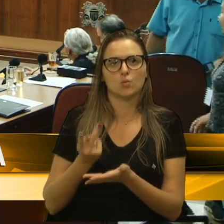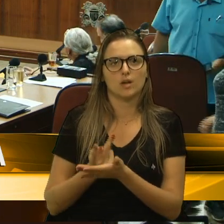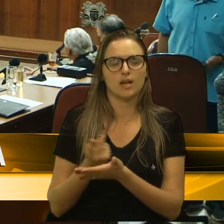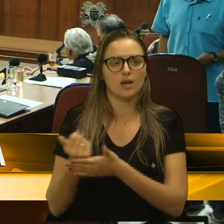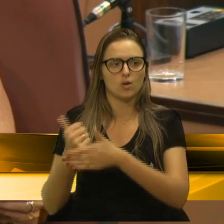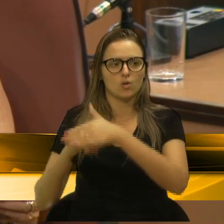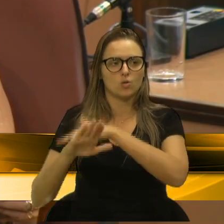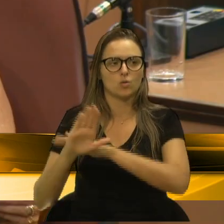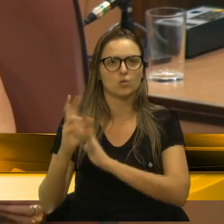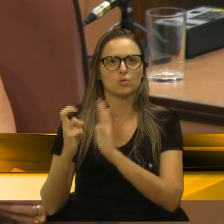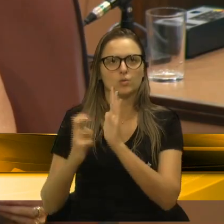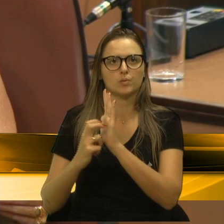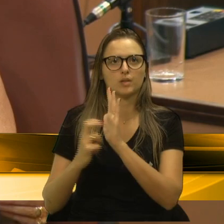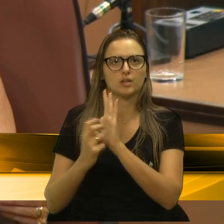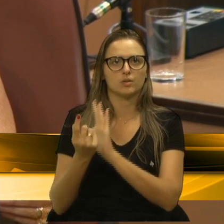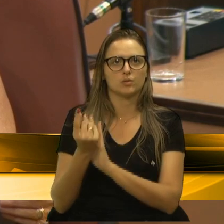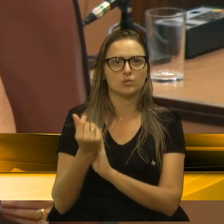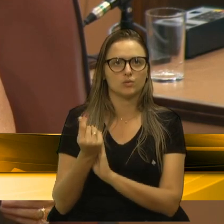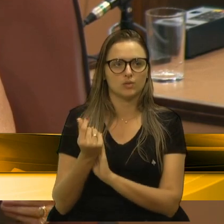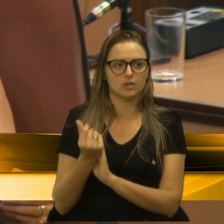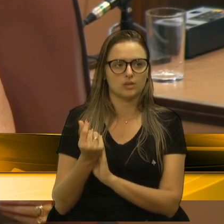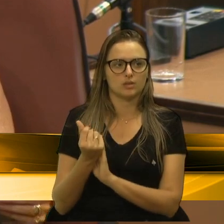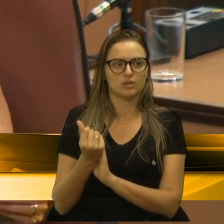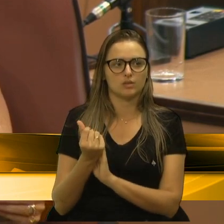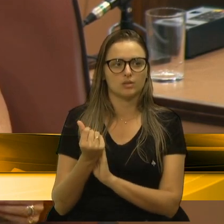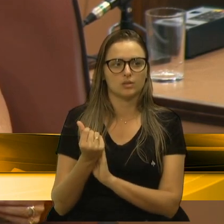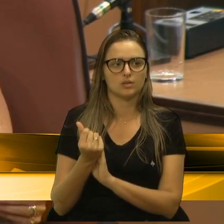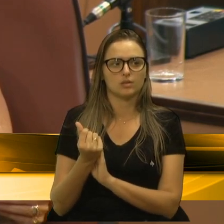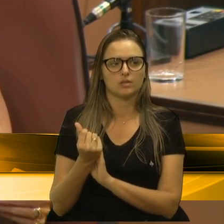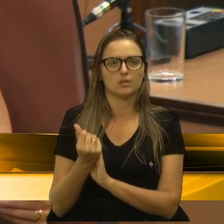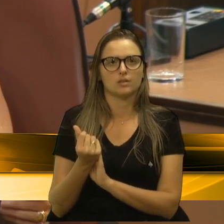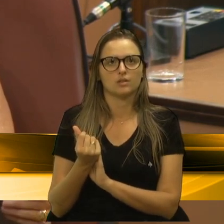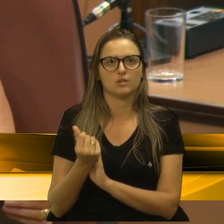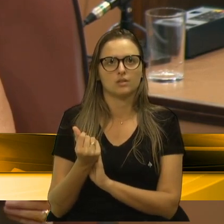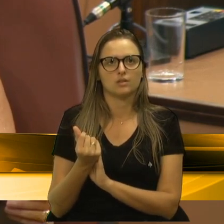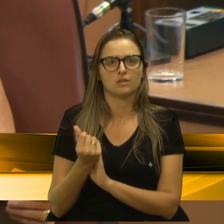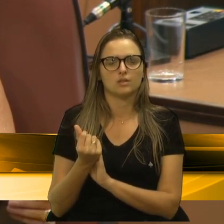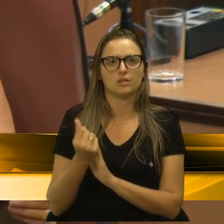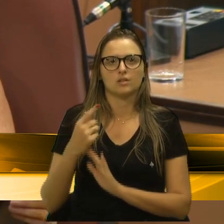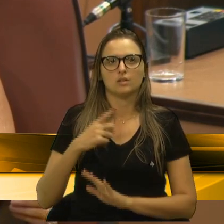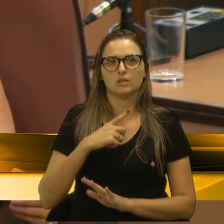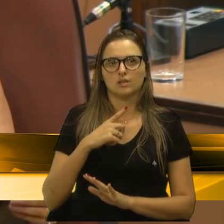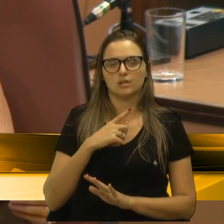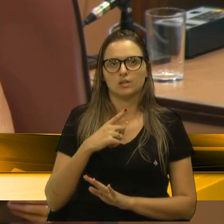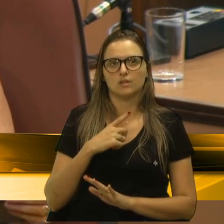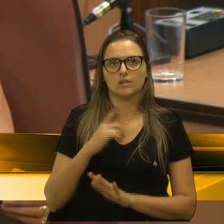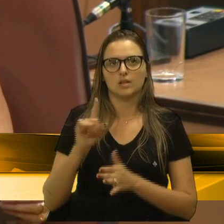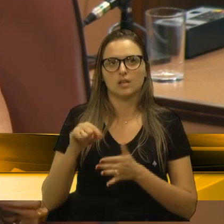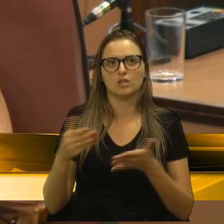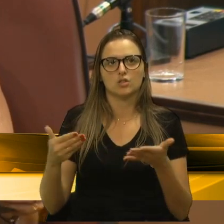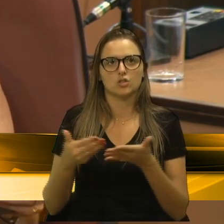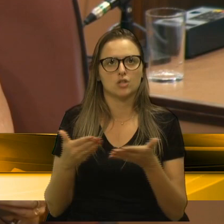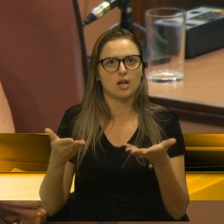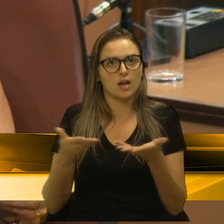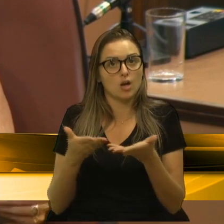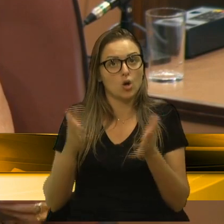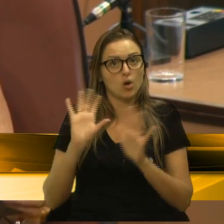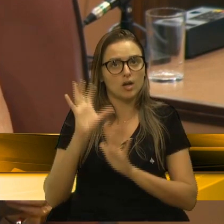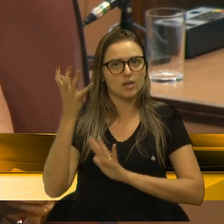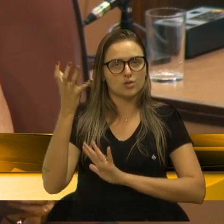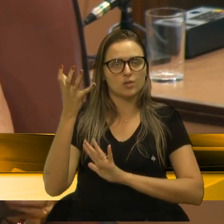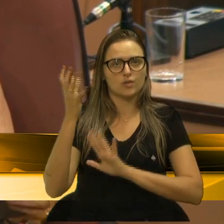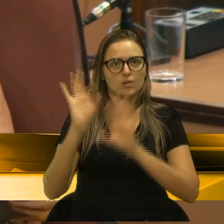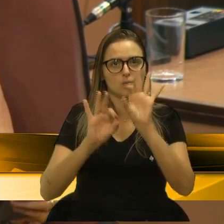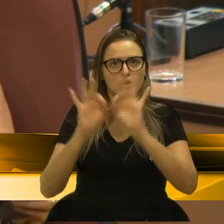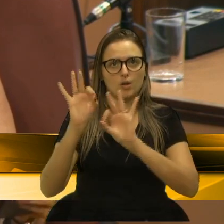depósito desse valor, foi inclusive parar na conta de diretores, né? E que isso, então, já está sendo reprogramado.